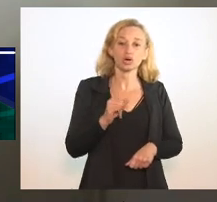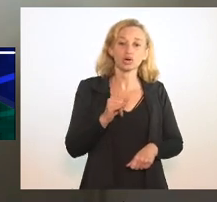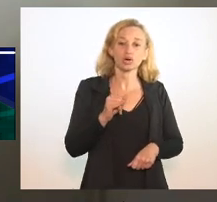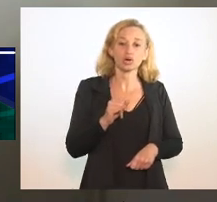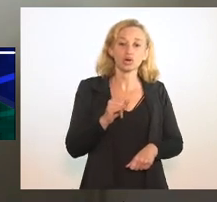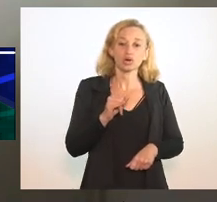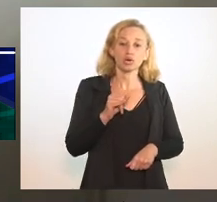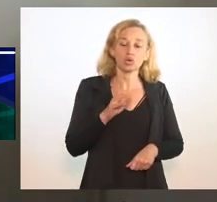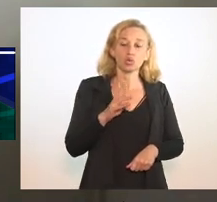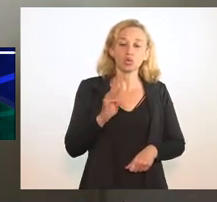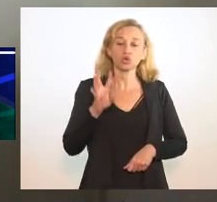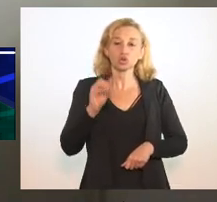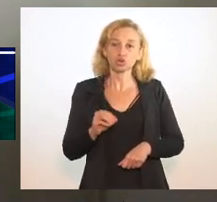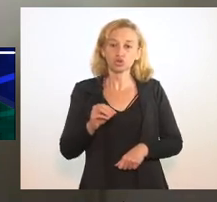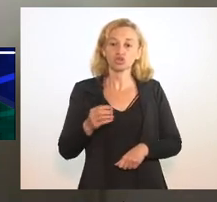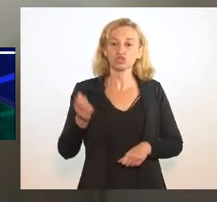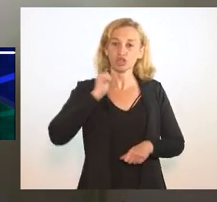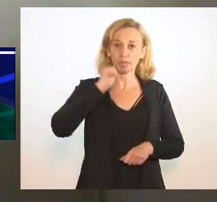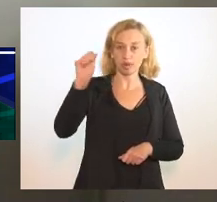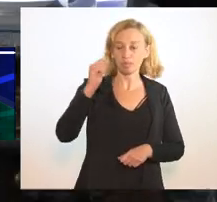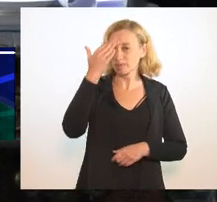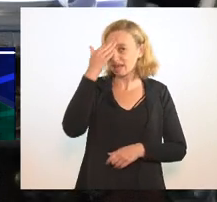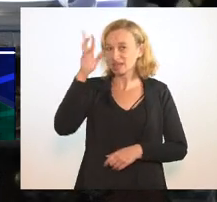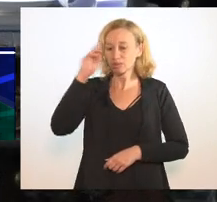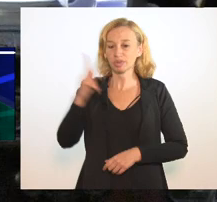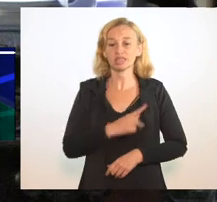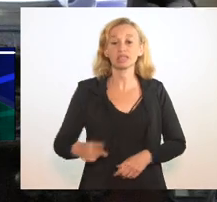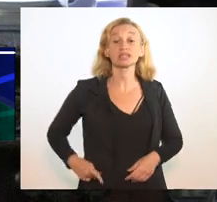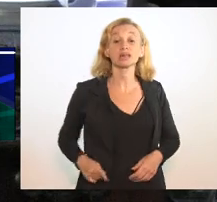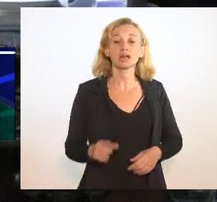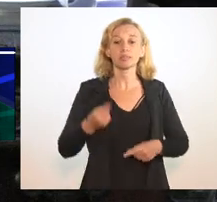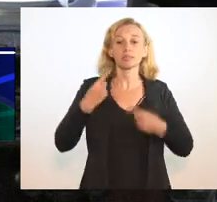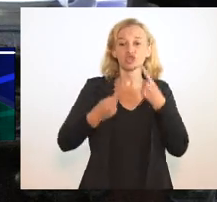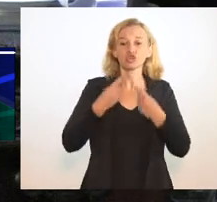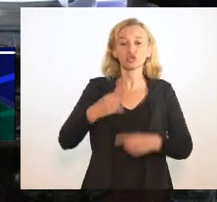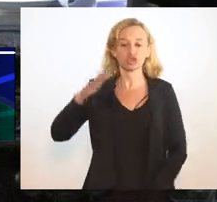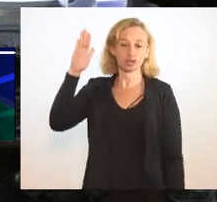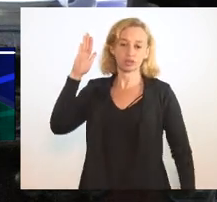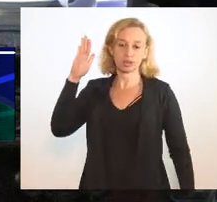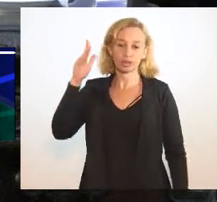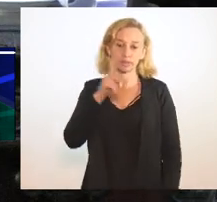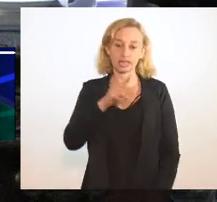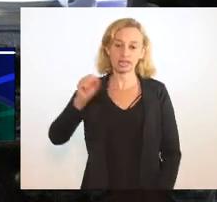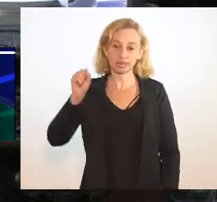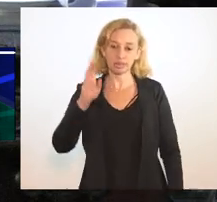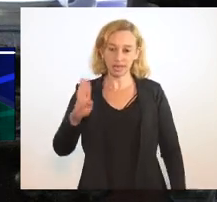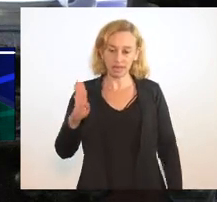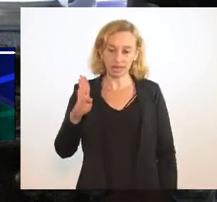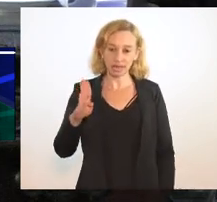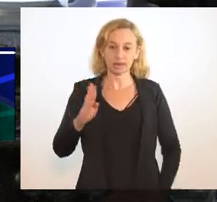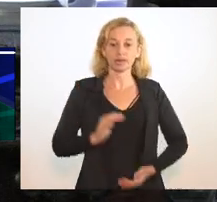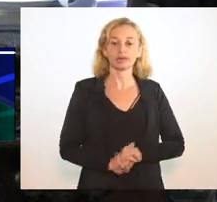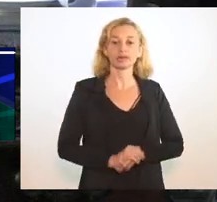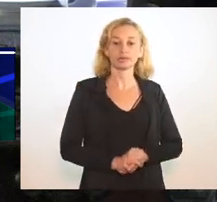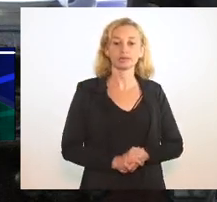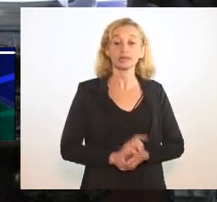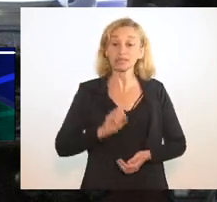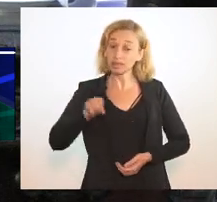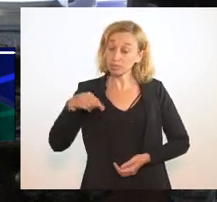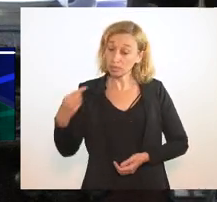de abril. Muito obrigado, senhor presidente. Para discutir, para encaminhar pelo PSB. Para encaminhar pelo PSB, em